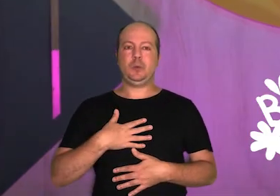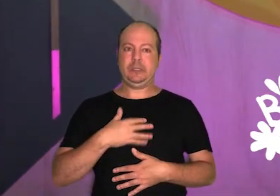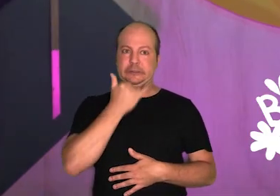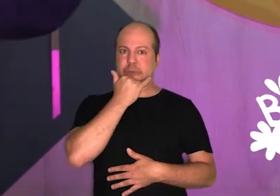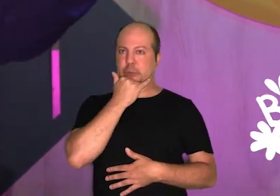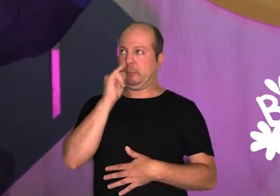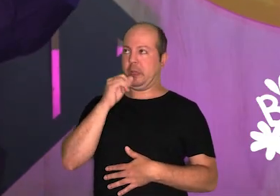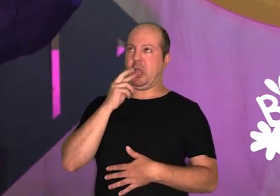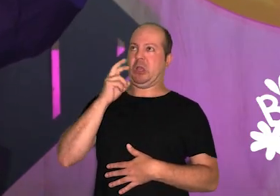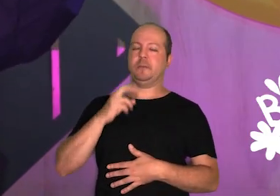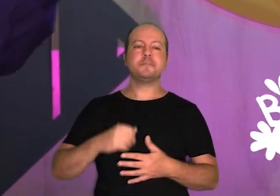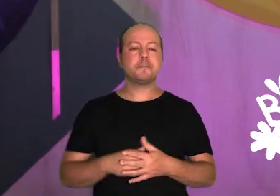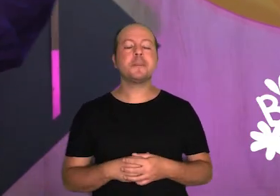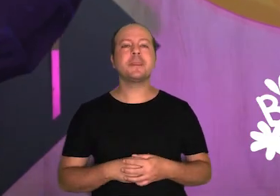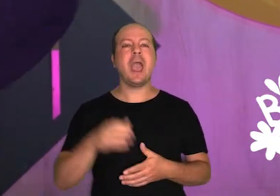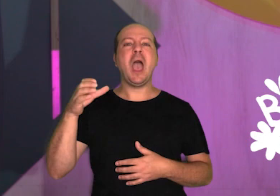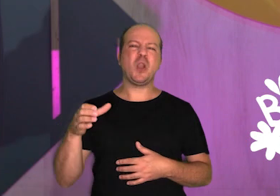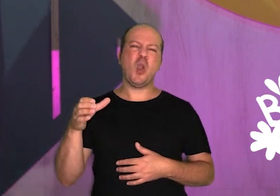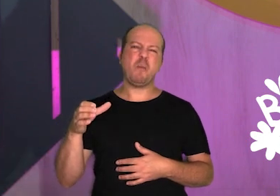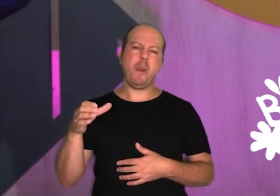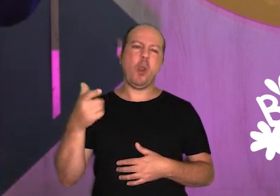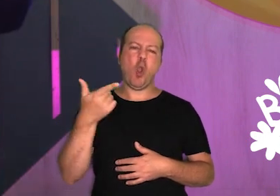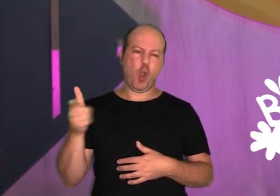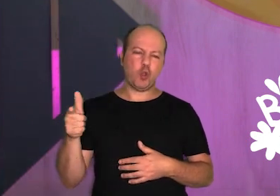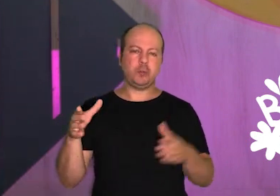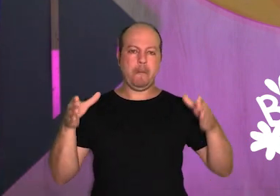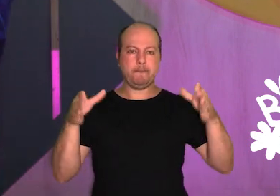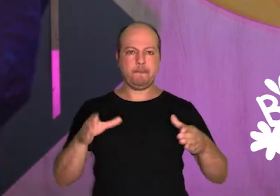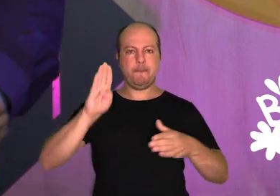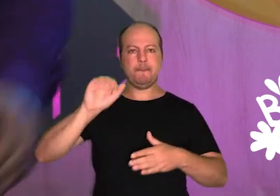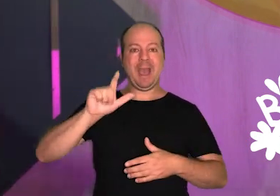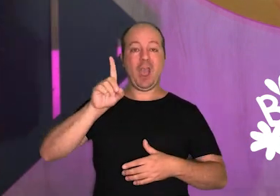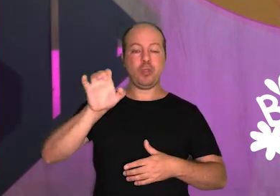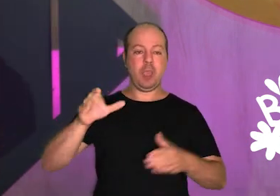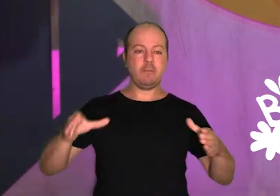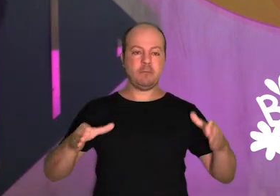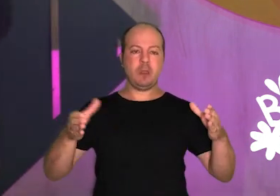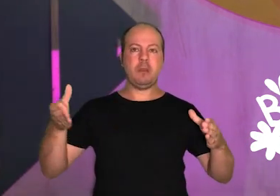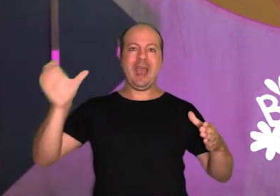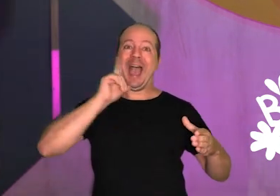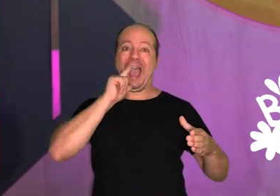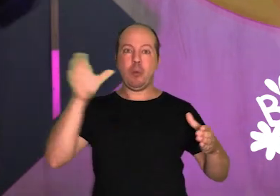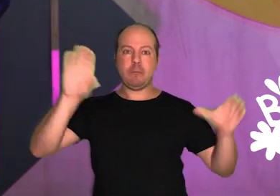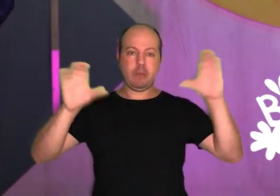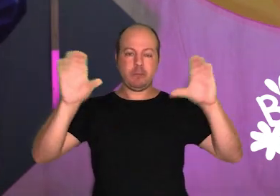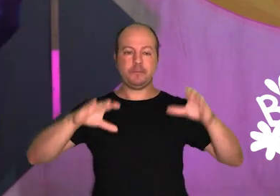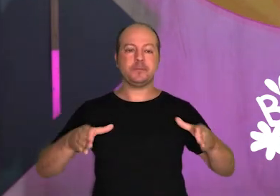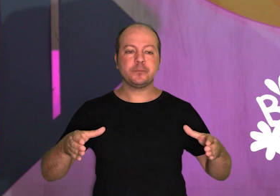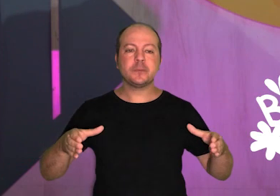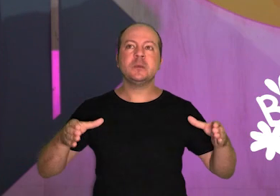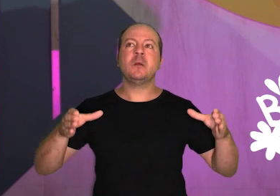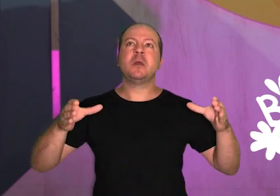Desculpa. Esse copo é muito pequeno, então eu posso pegar um balde, encher de água e tomar